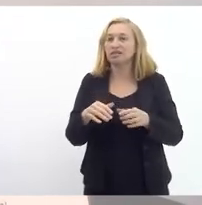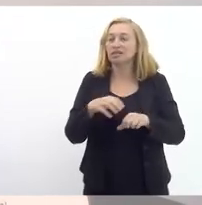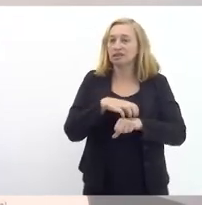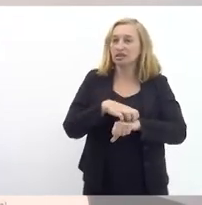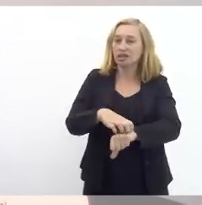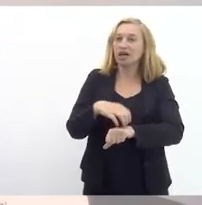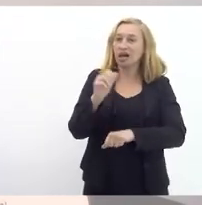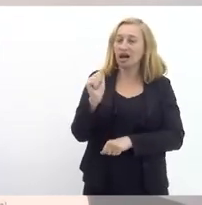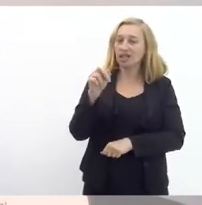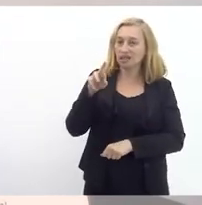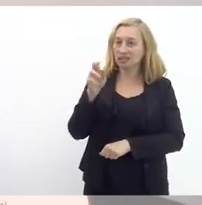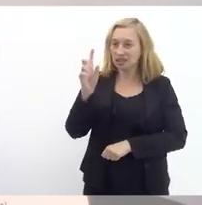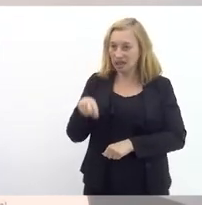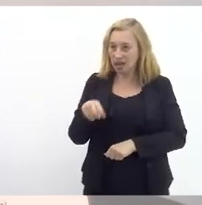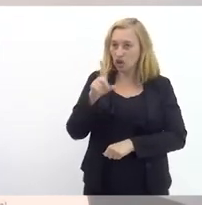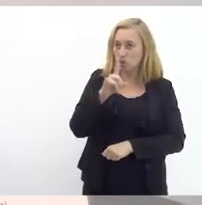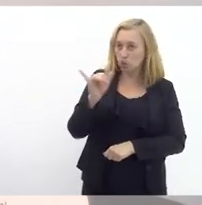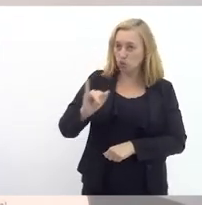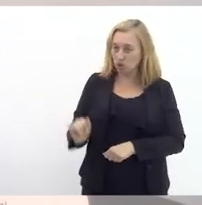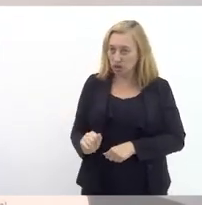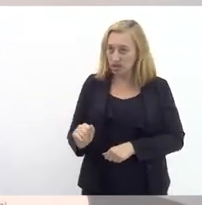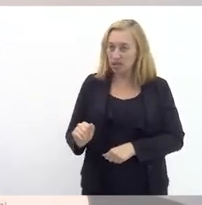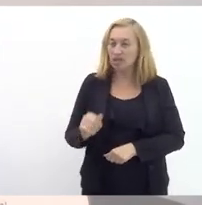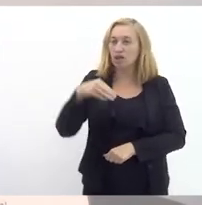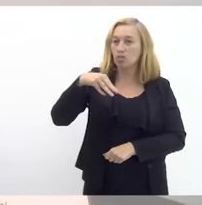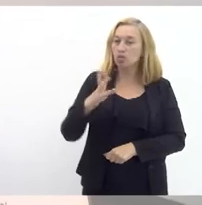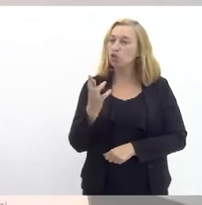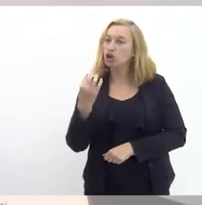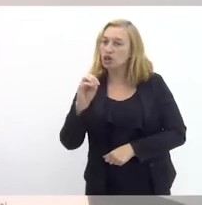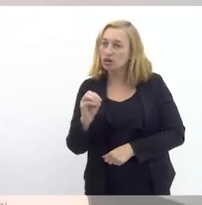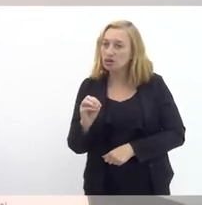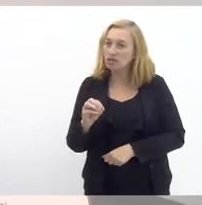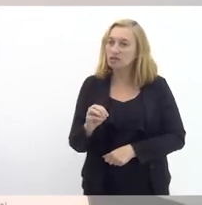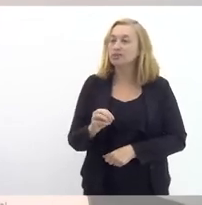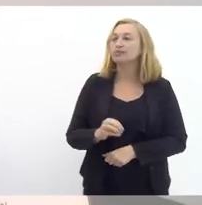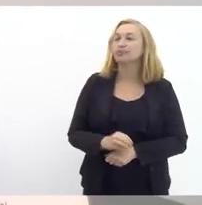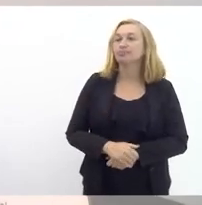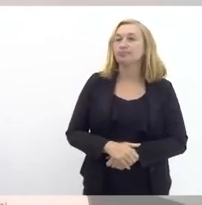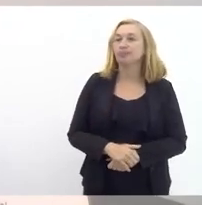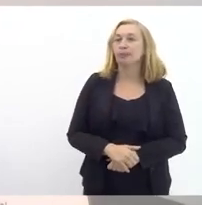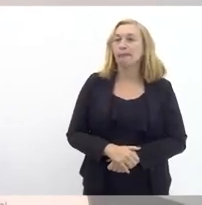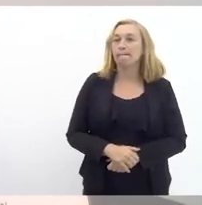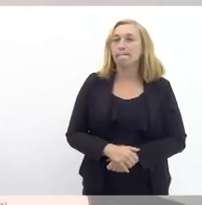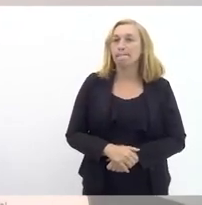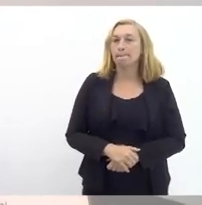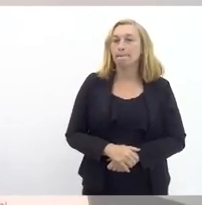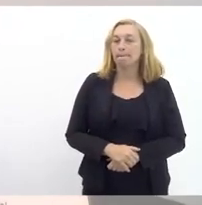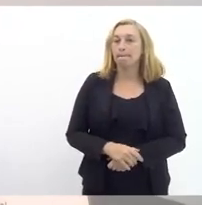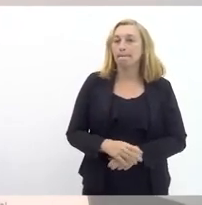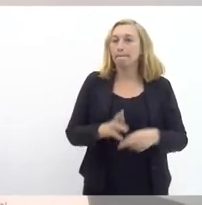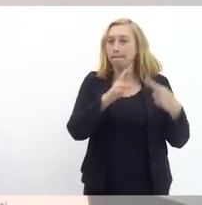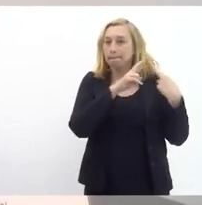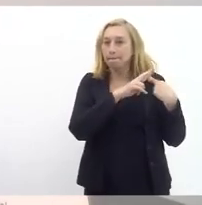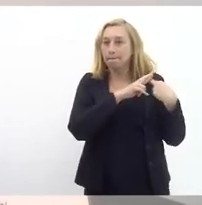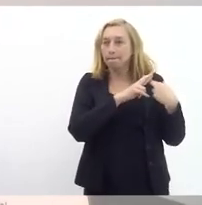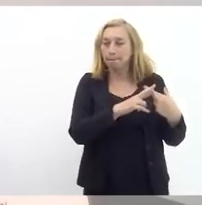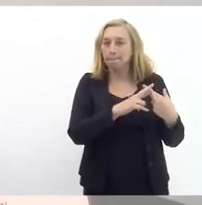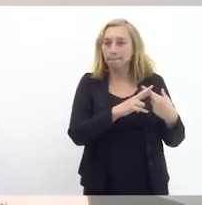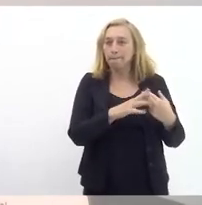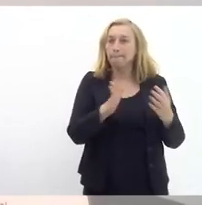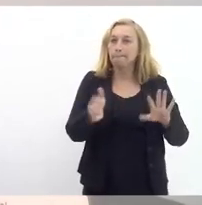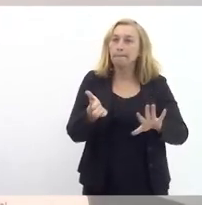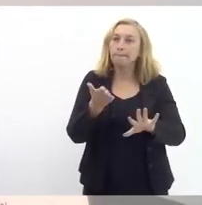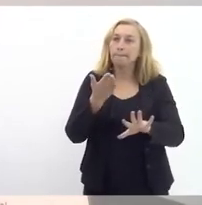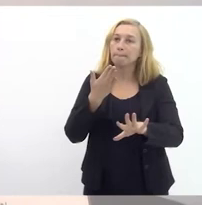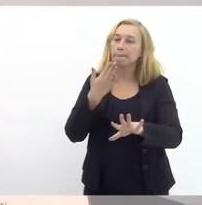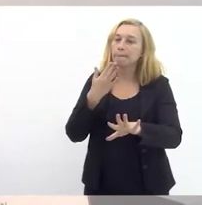André Luiz, compromissado, o nosso Murilo também, leal, entendeu? Como está vendo, a pessoa responsável. Pedi ao deputado Pedro Brazão, com todo o carinho,